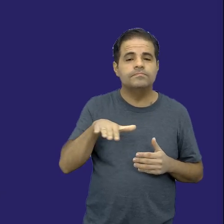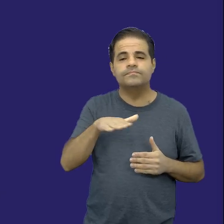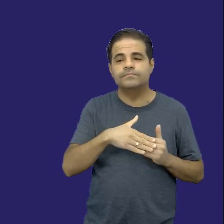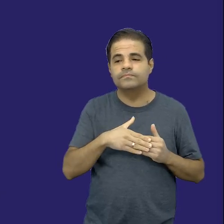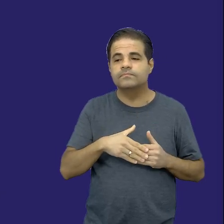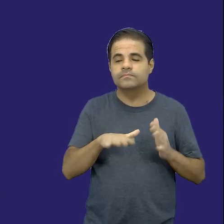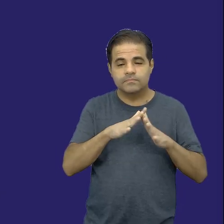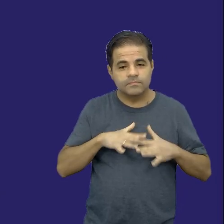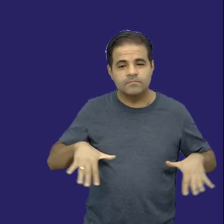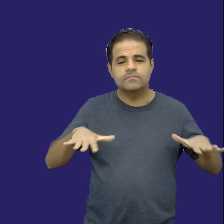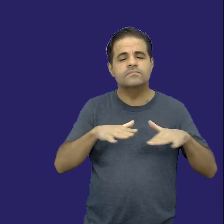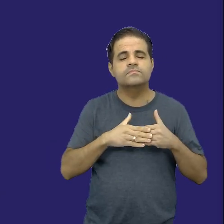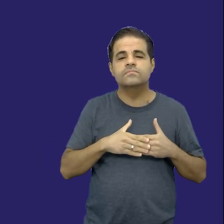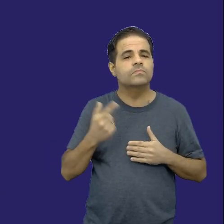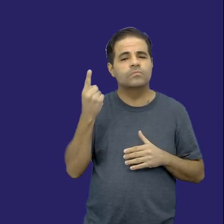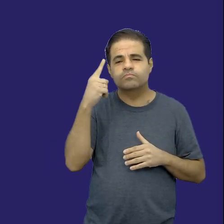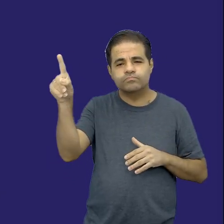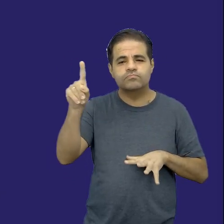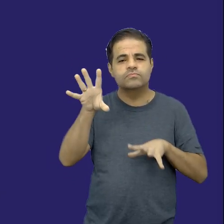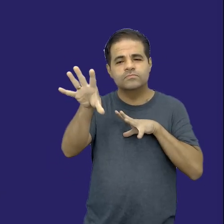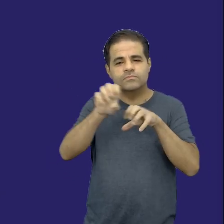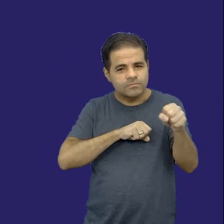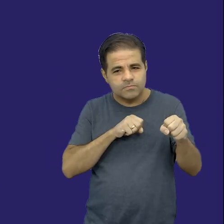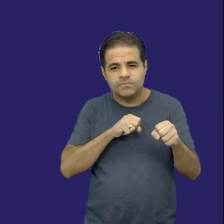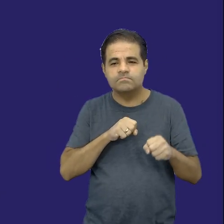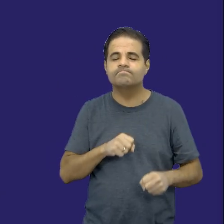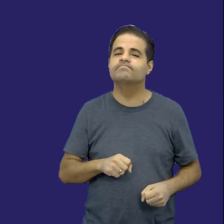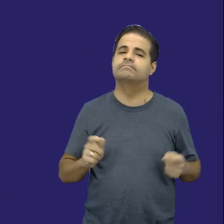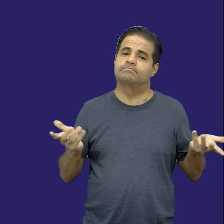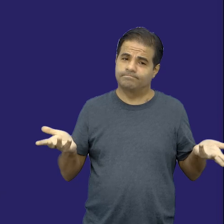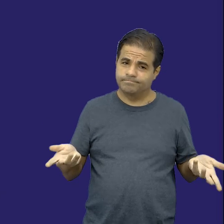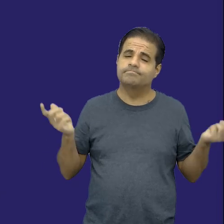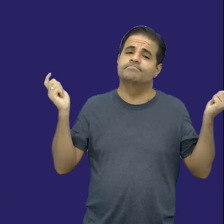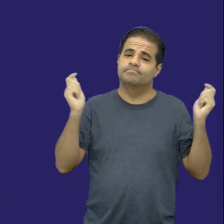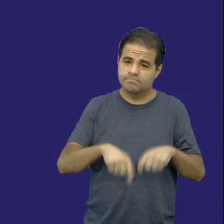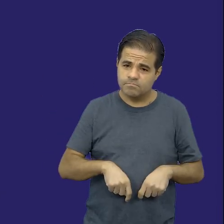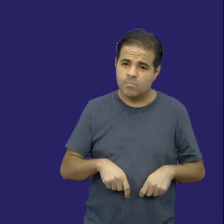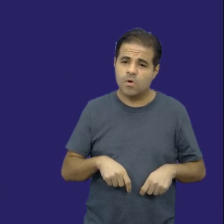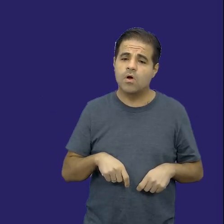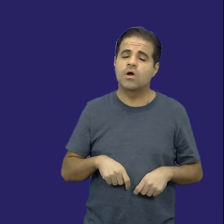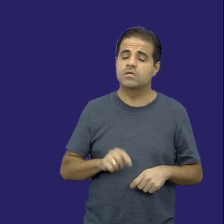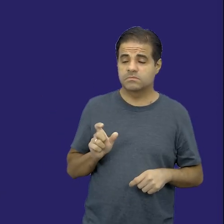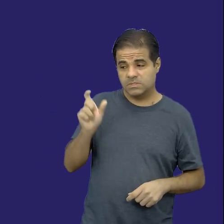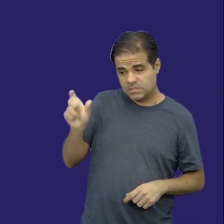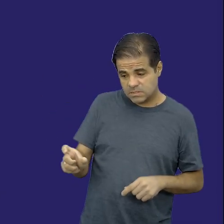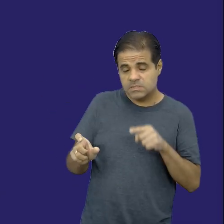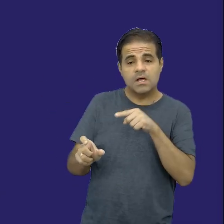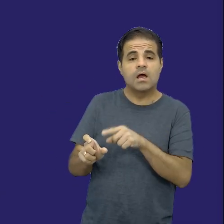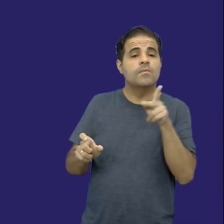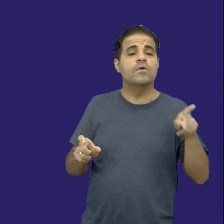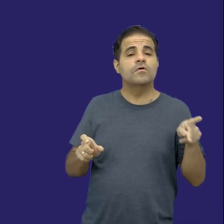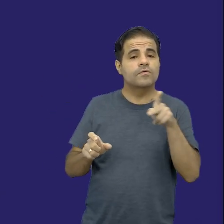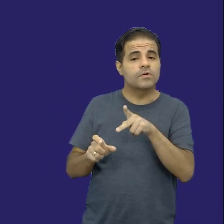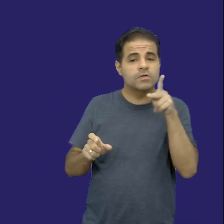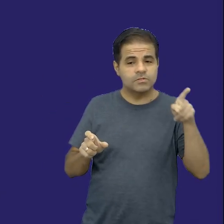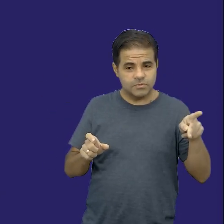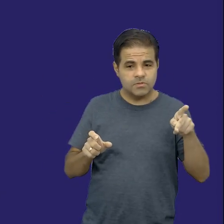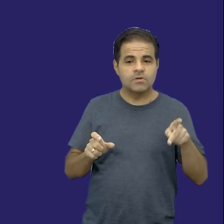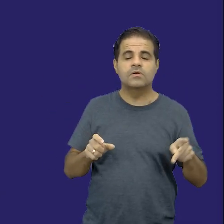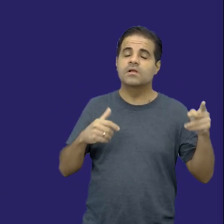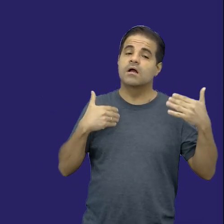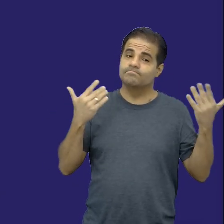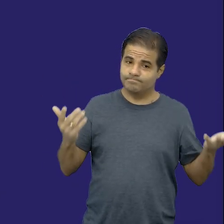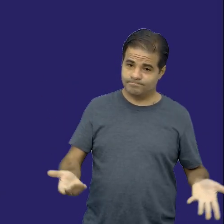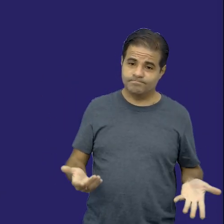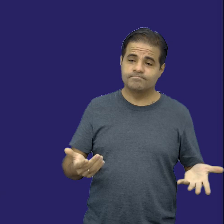a nossa última formação, então daí pode ser também para esse professor, para essa professora, que